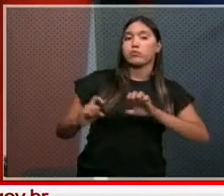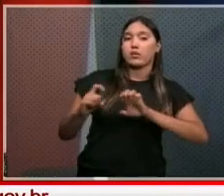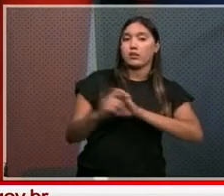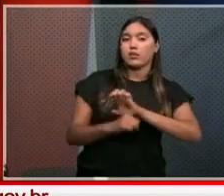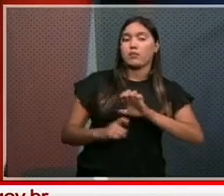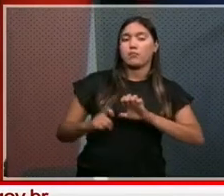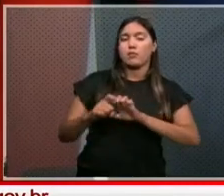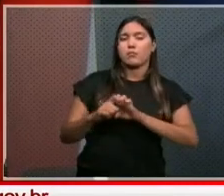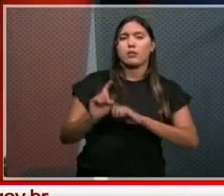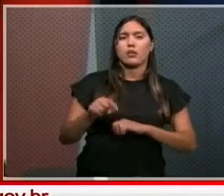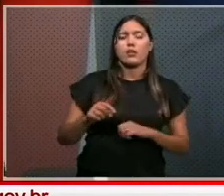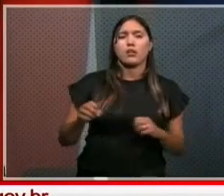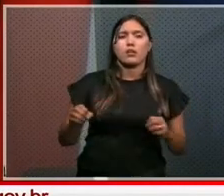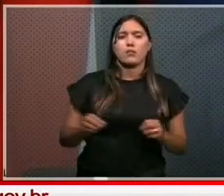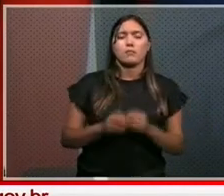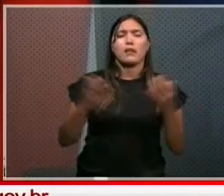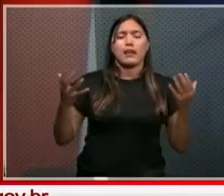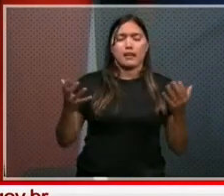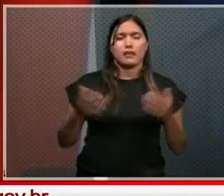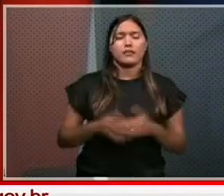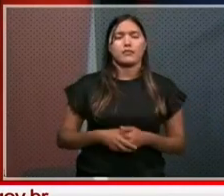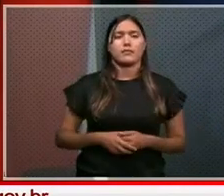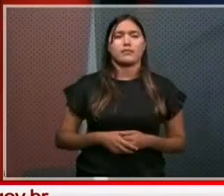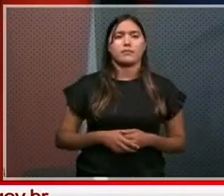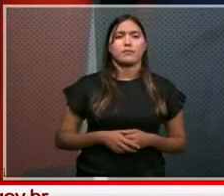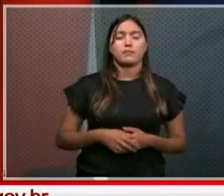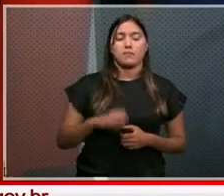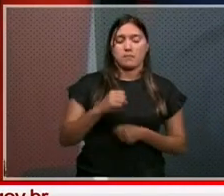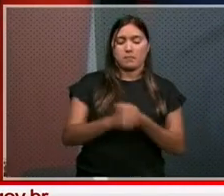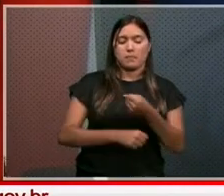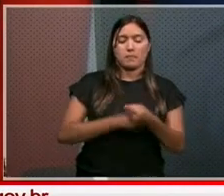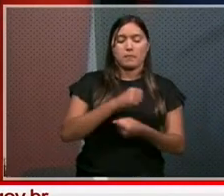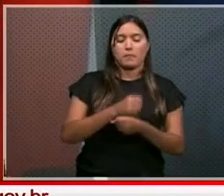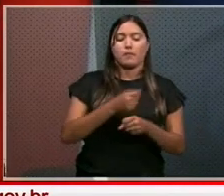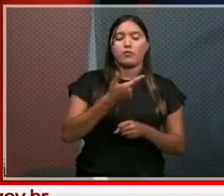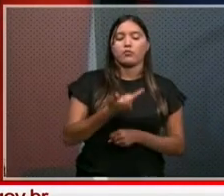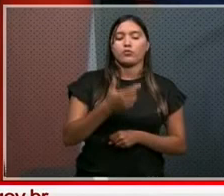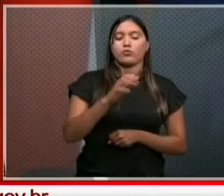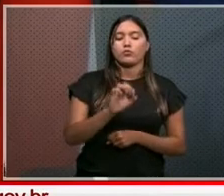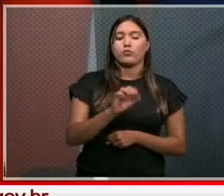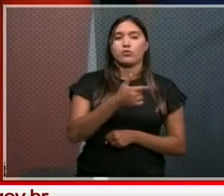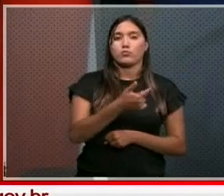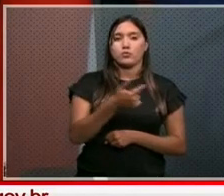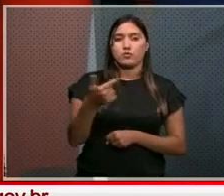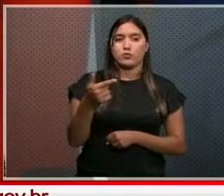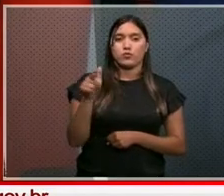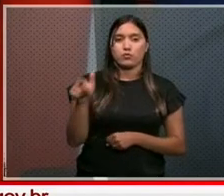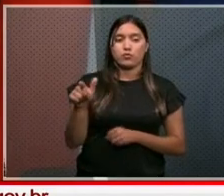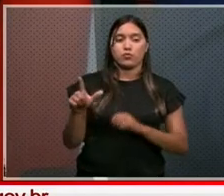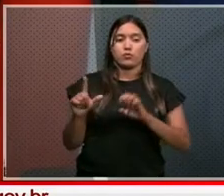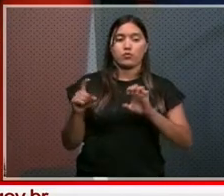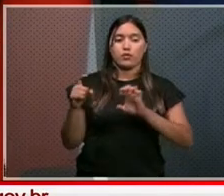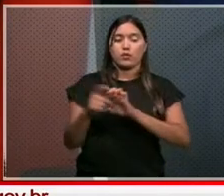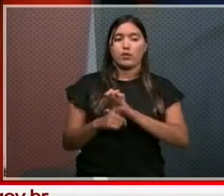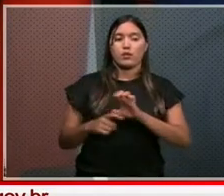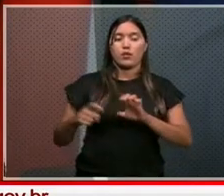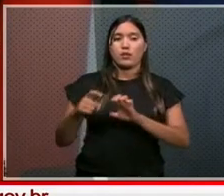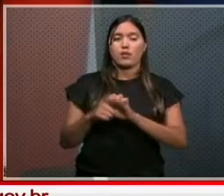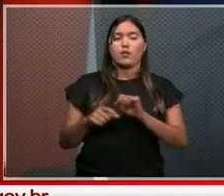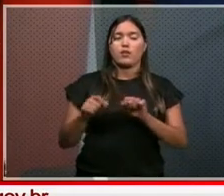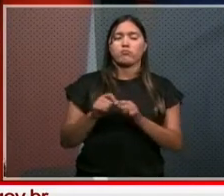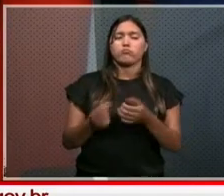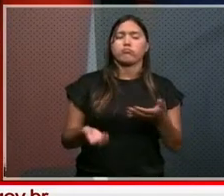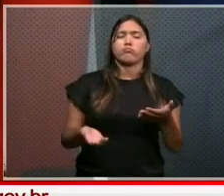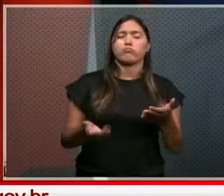Cerrado em 2022 a Embrapa Apresentou um balanço social impressionante o